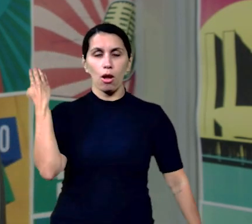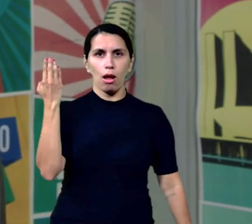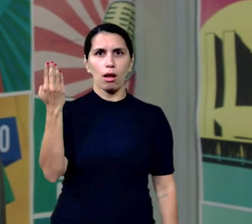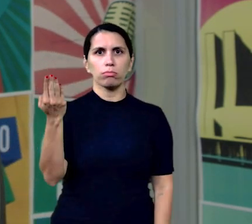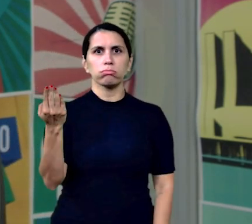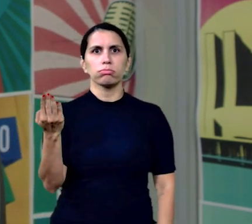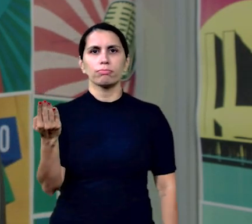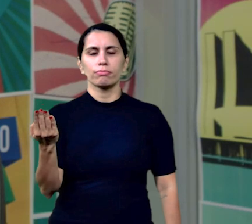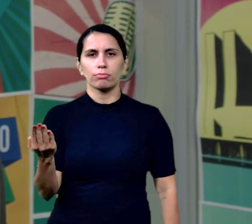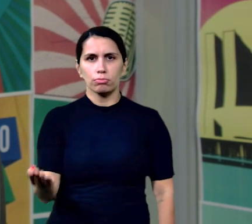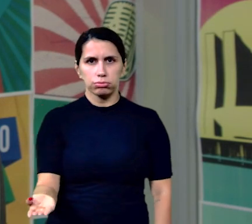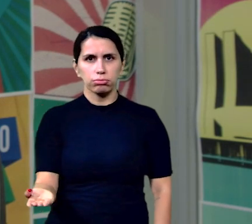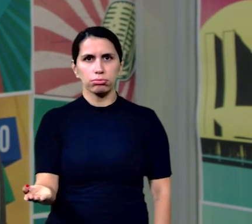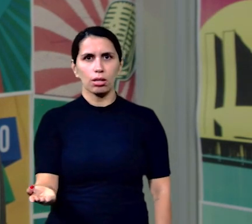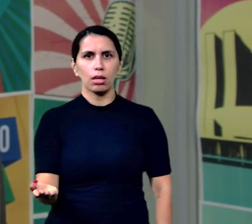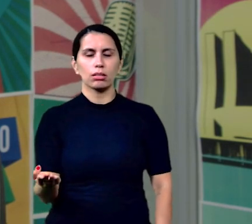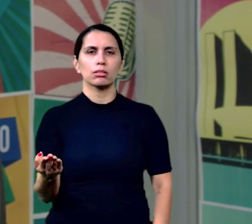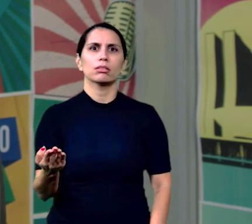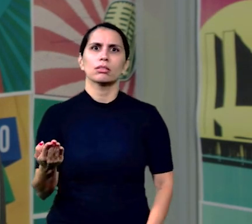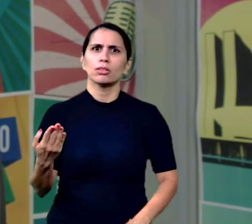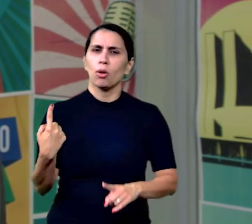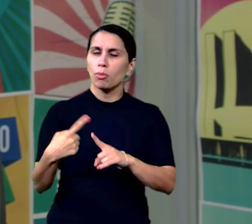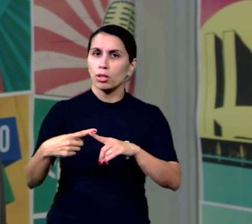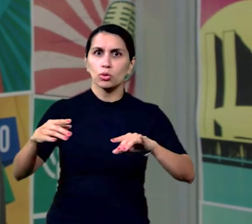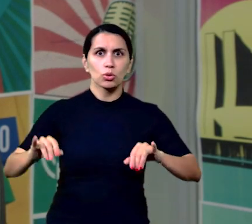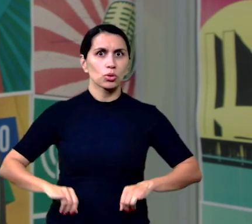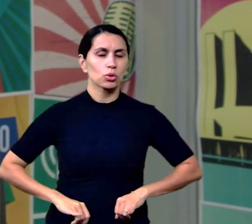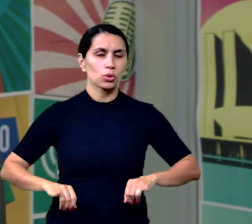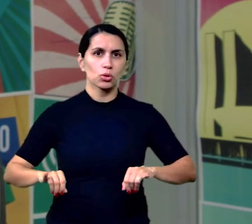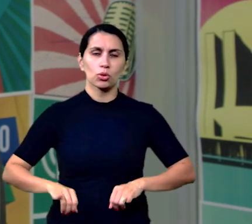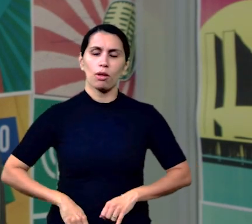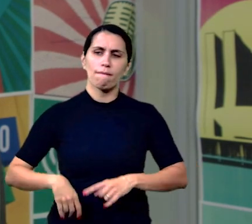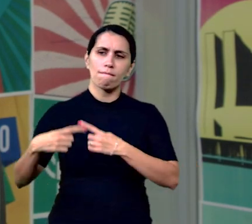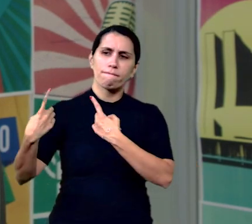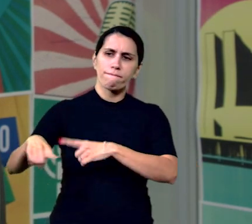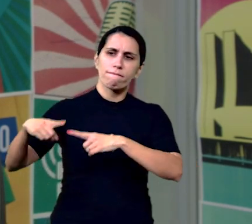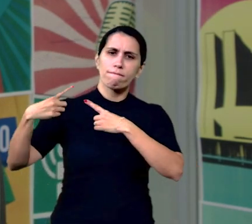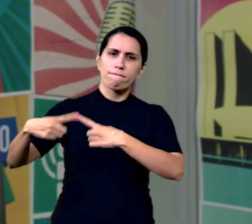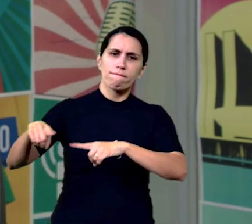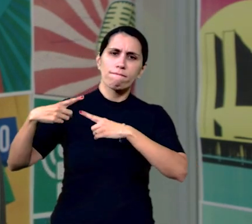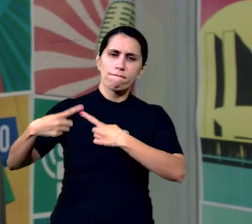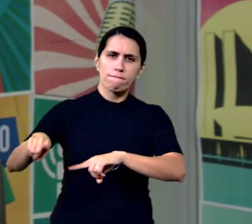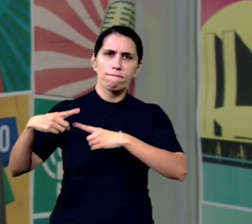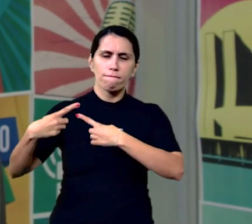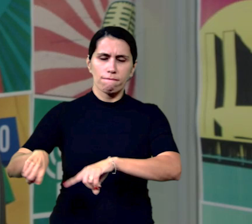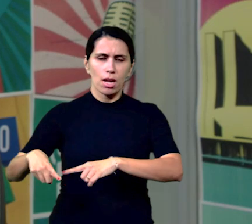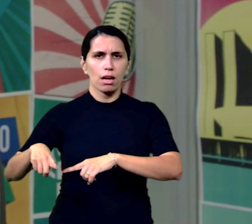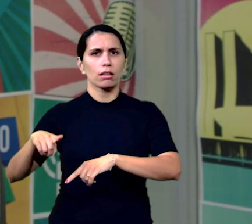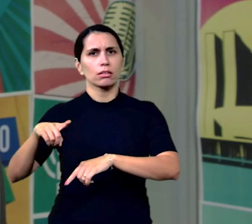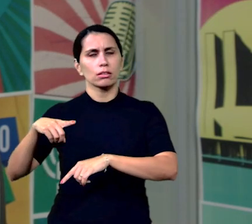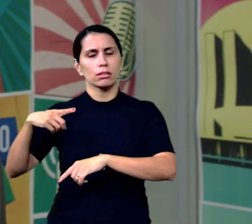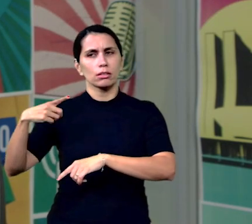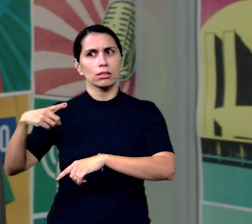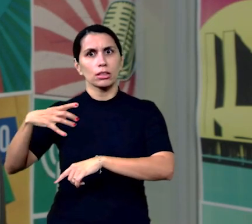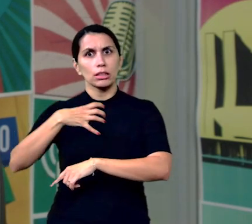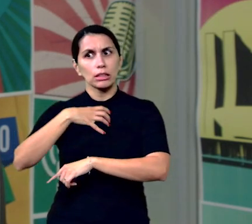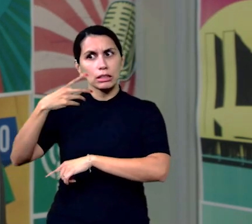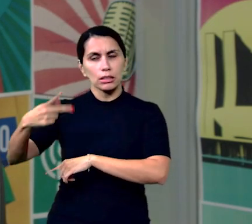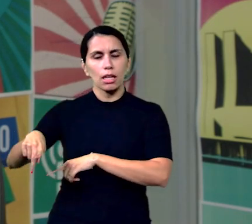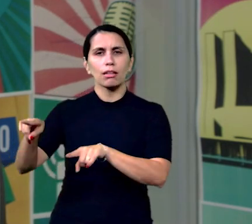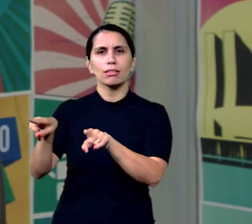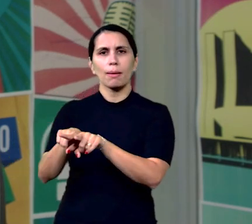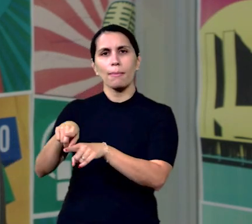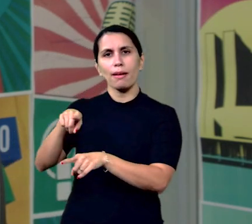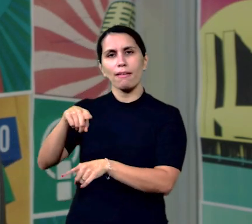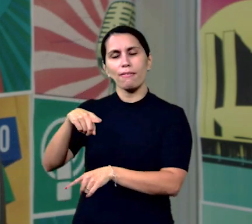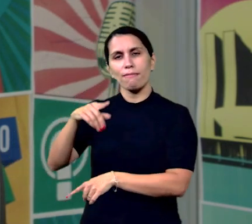veio a falecer, não é, de tantos atos de discriminação a ela e à sua fé. Então quando a gente pensa, né, religião e respeito